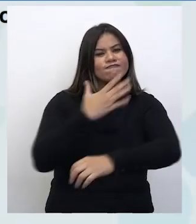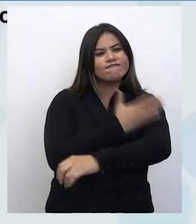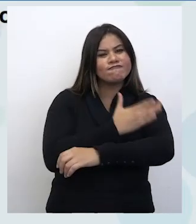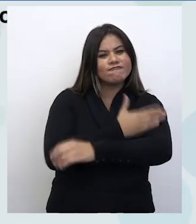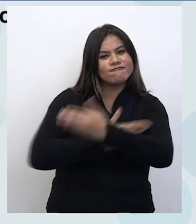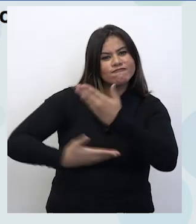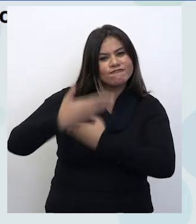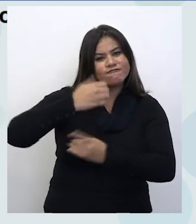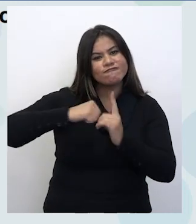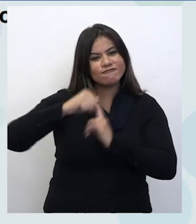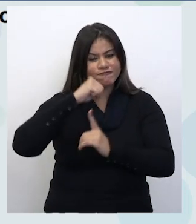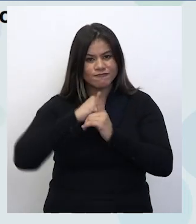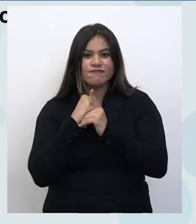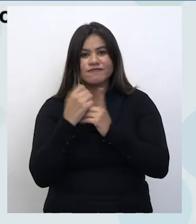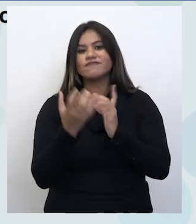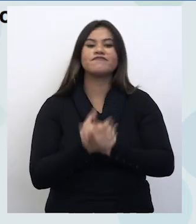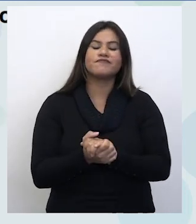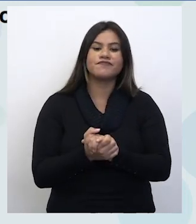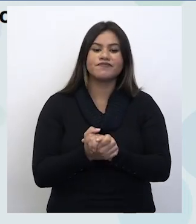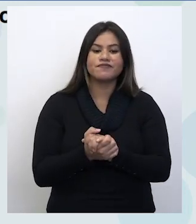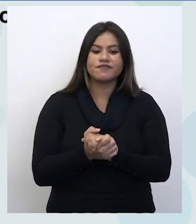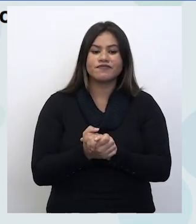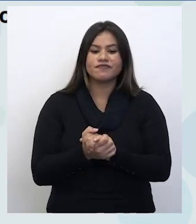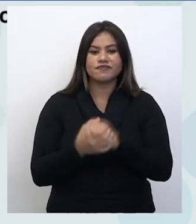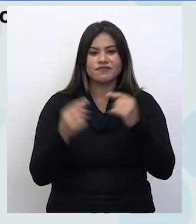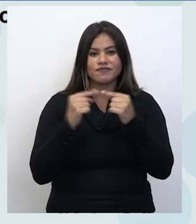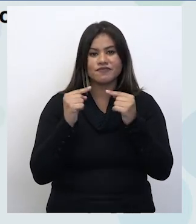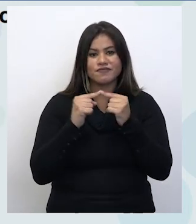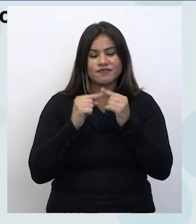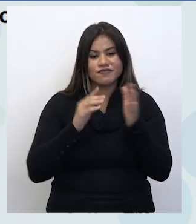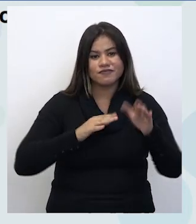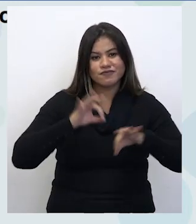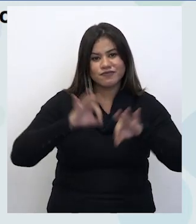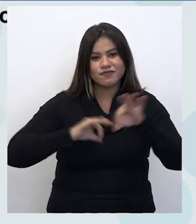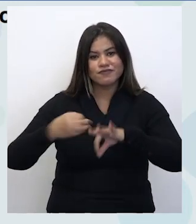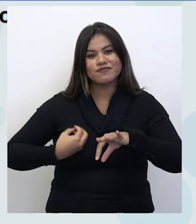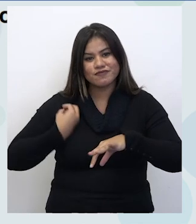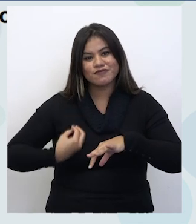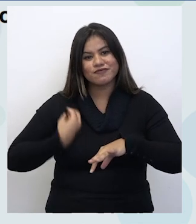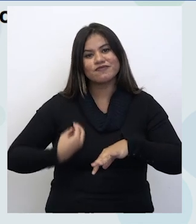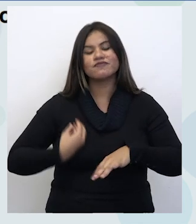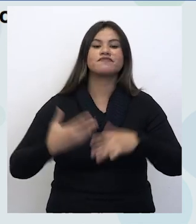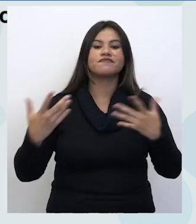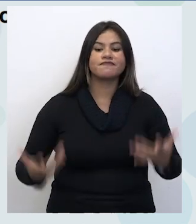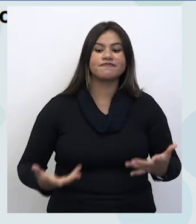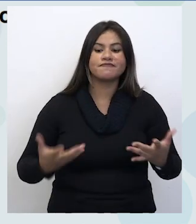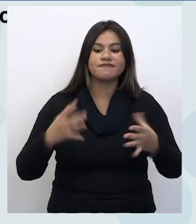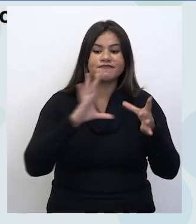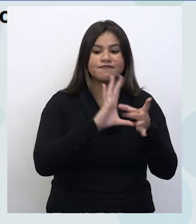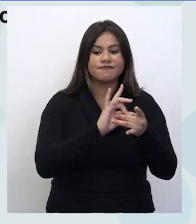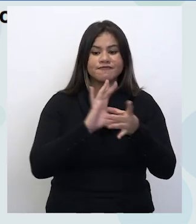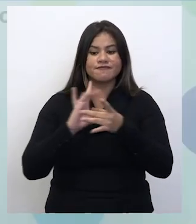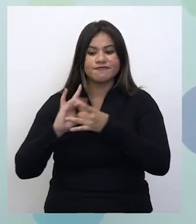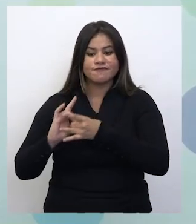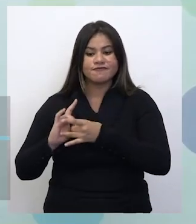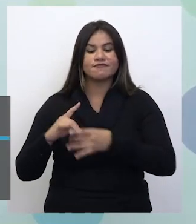missão permanente dentro do trabalho que a gente vem fazendo nas atividades do projeto de vida. E dentro desse cenário, desse contexto que temos